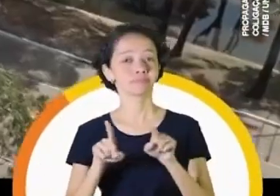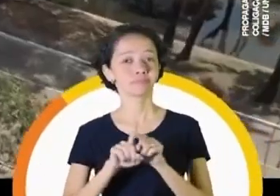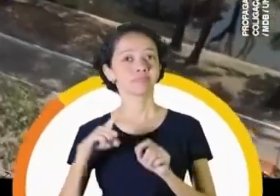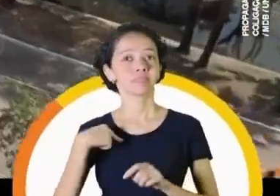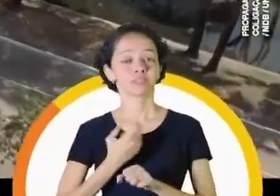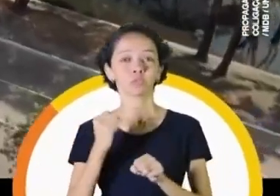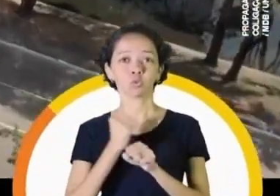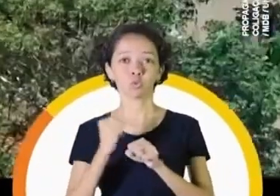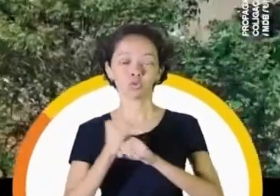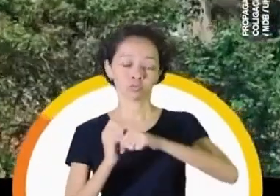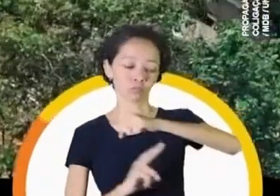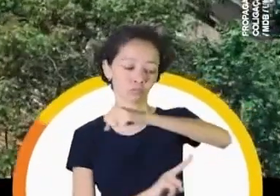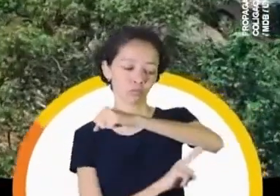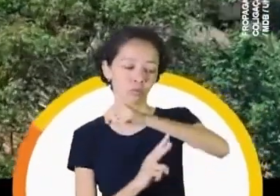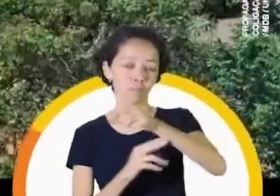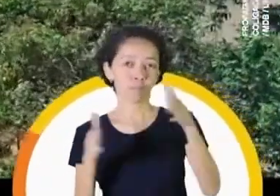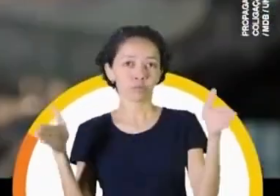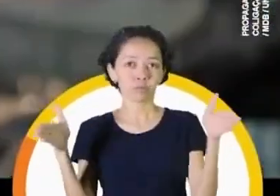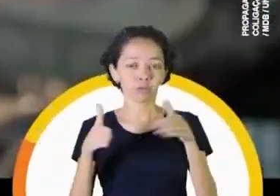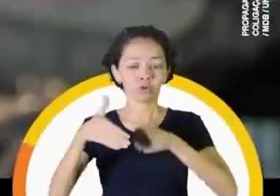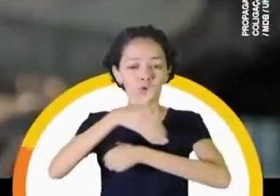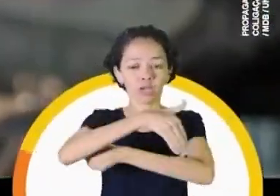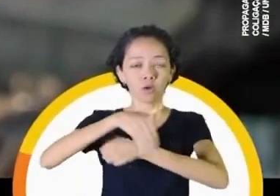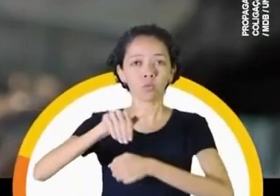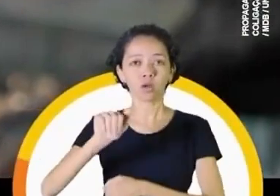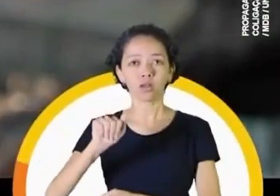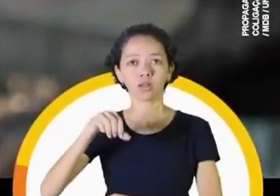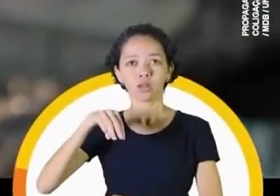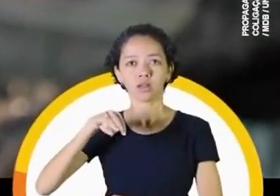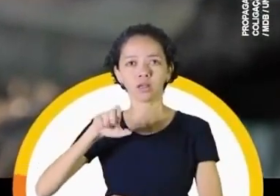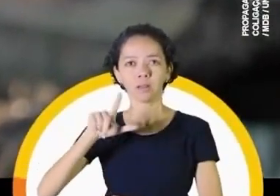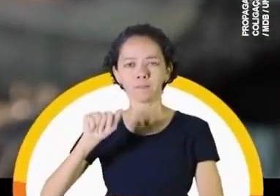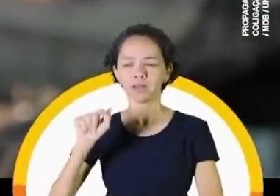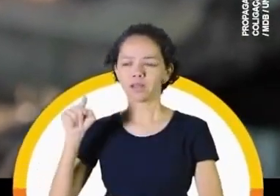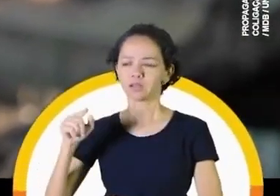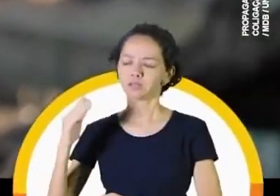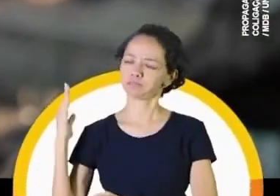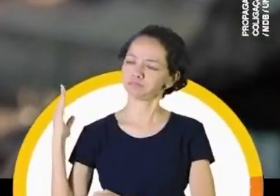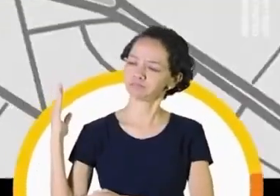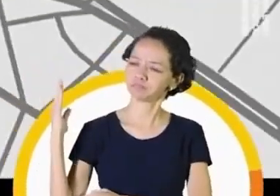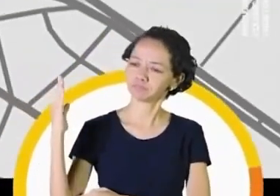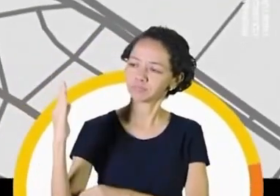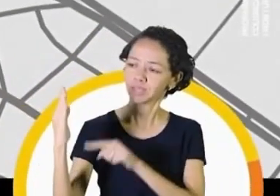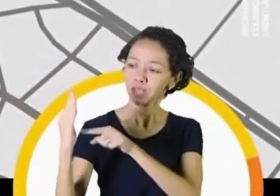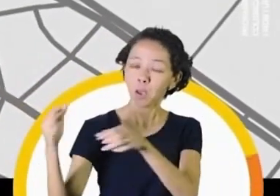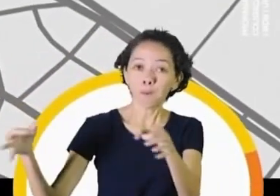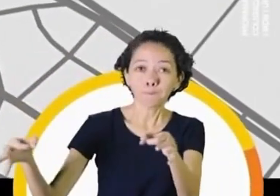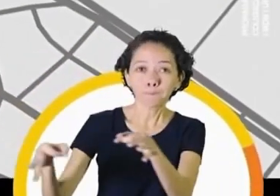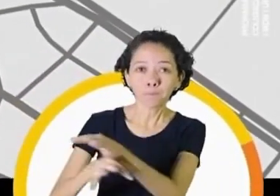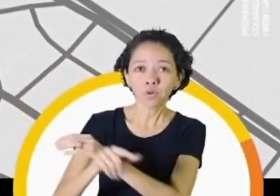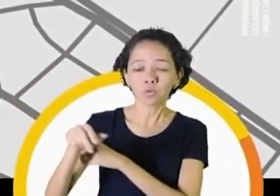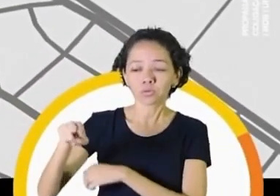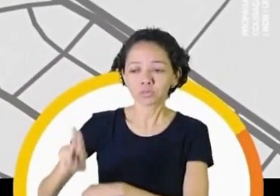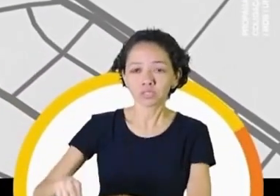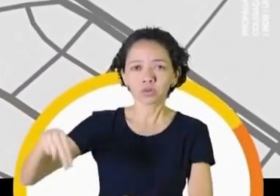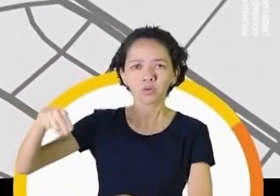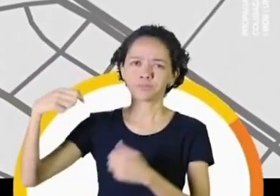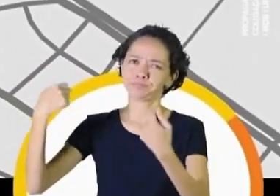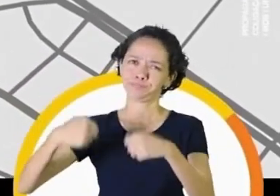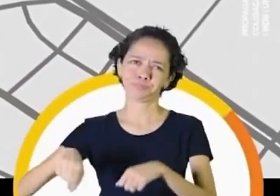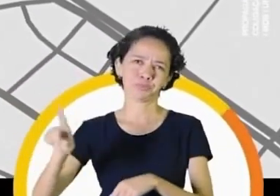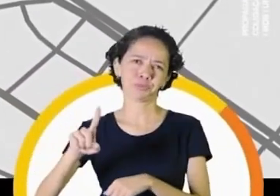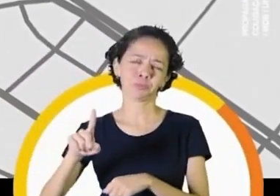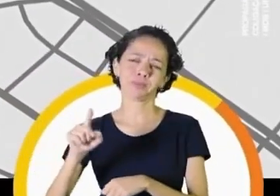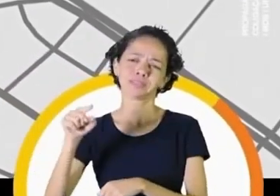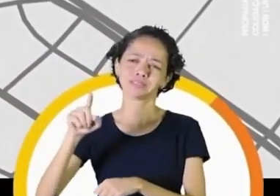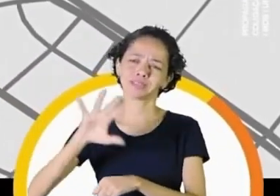A gente também está fazendo um pontilhão da Rua Amélia. Com isso, a gente vai ajudar o trânsito lá da Rui Barbosa. Quando ficar pronto, quem vier da Zona Norte não